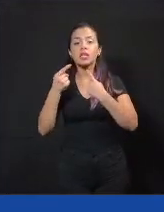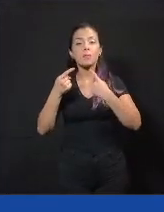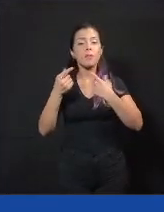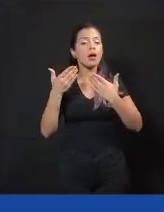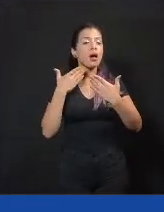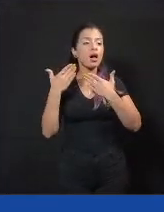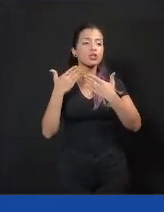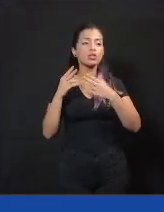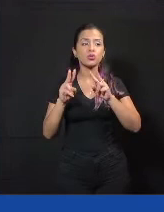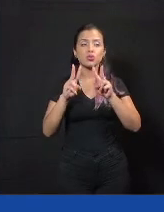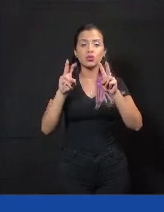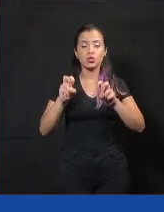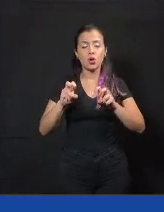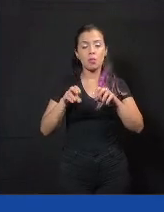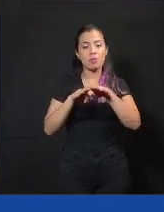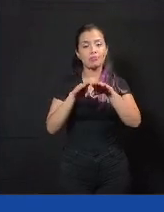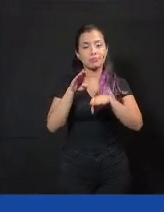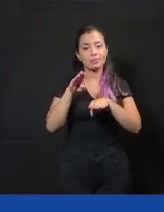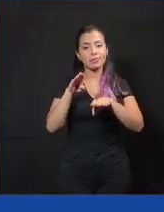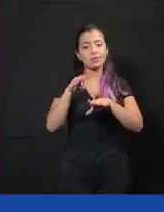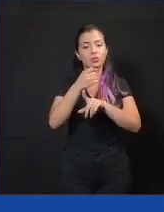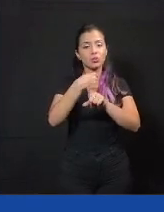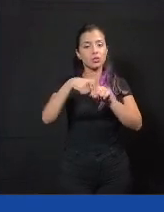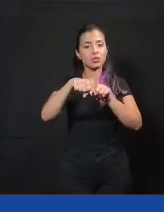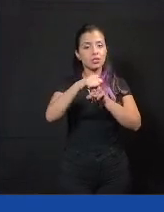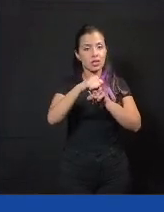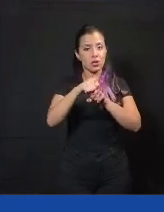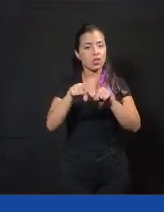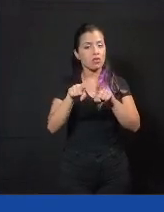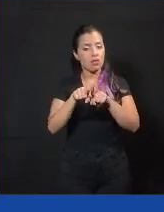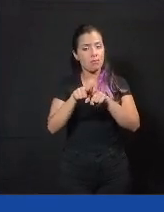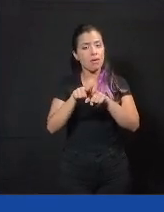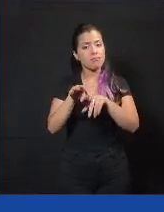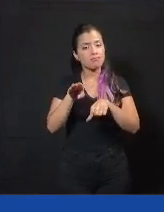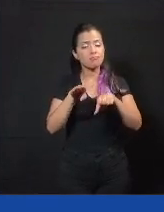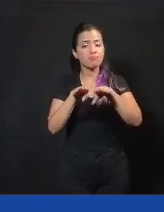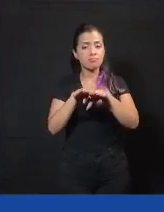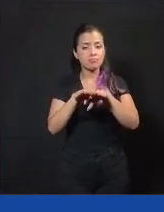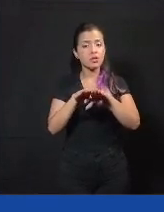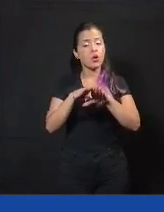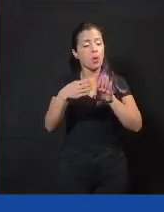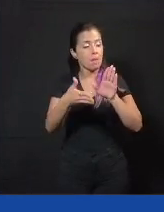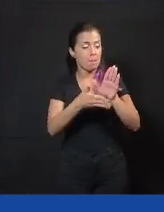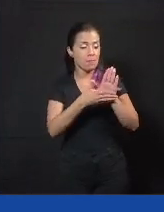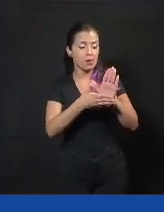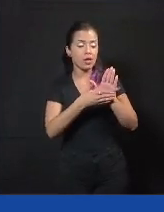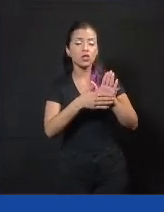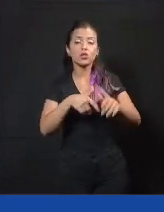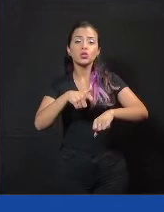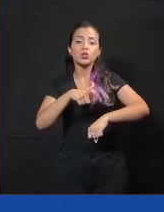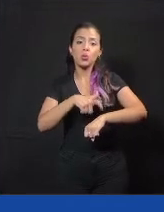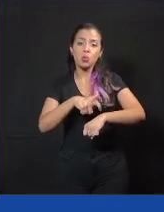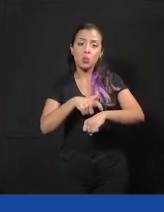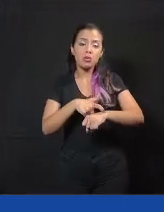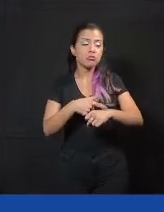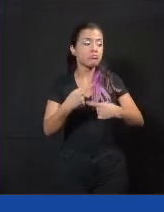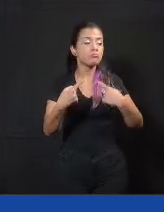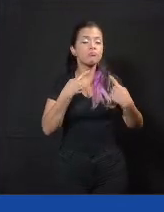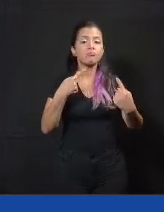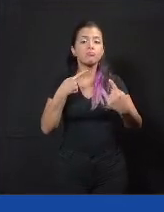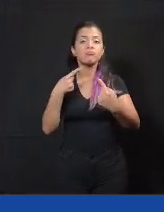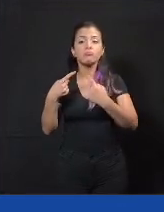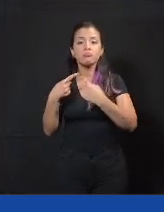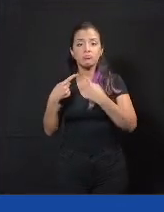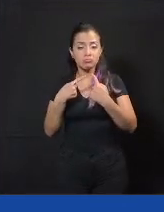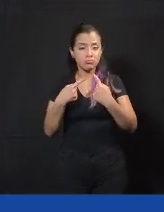e os mecanismos para garantir a igualdade racial foram colocados em pauta no momento em que se debateu, né, no momento